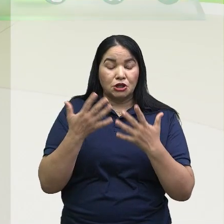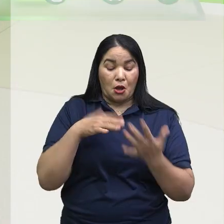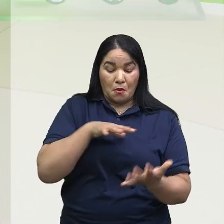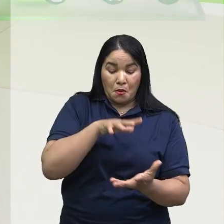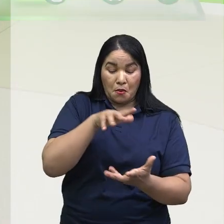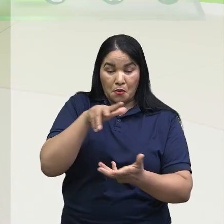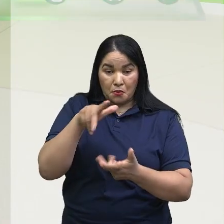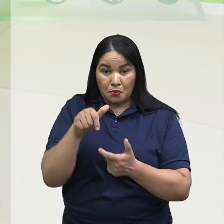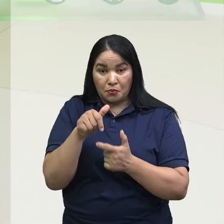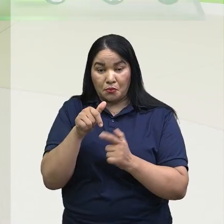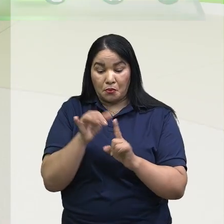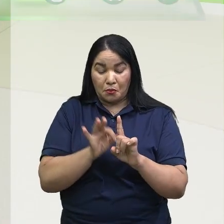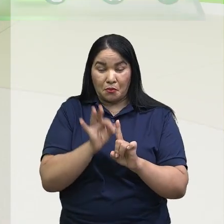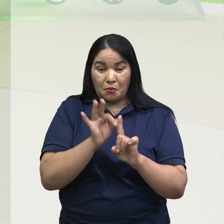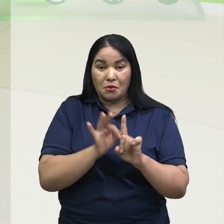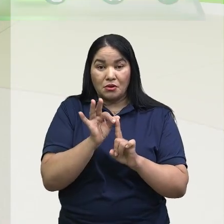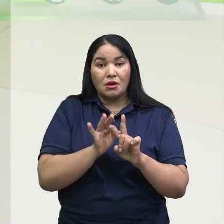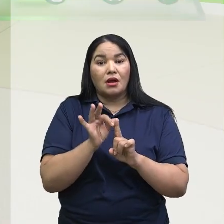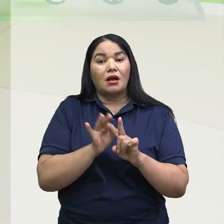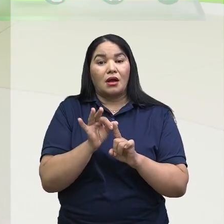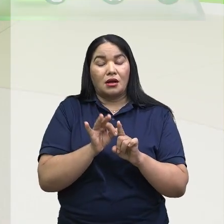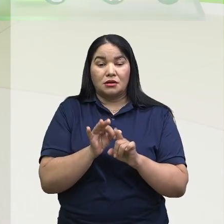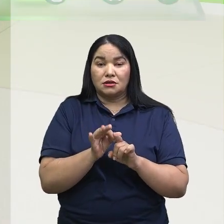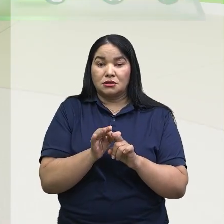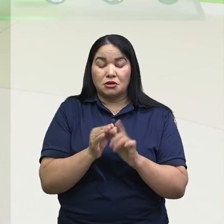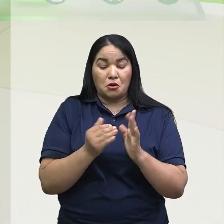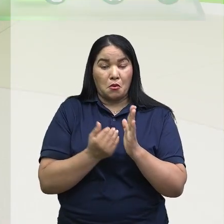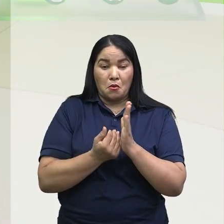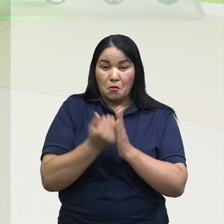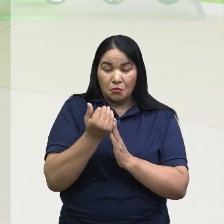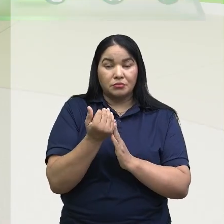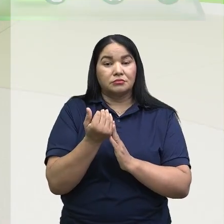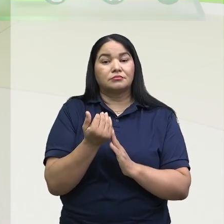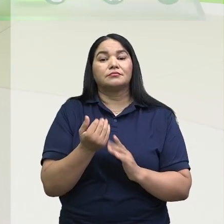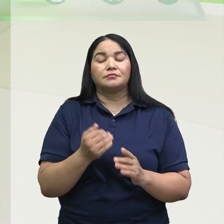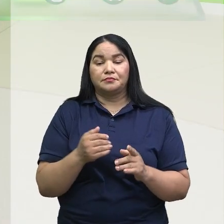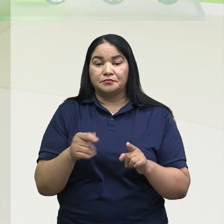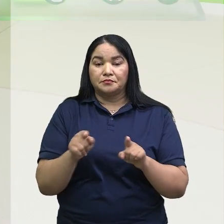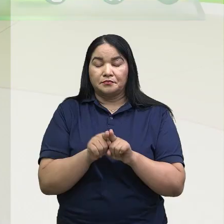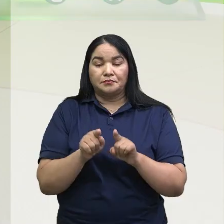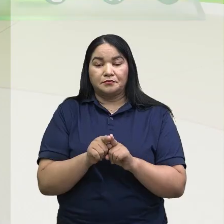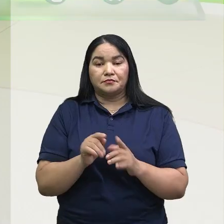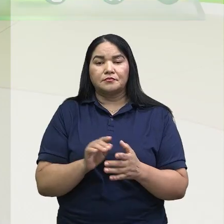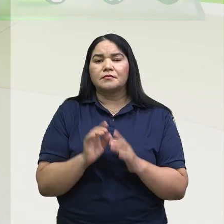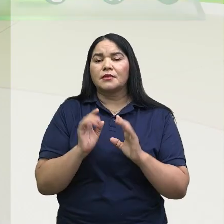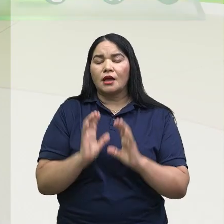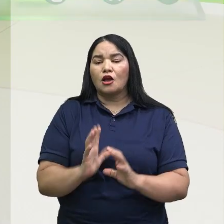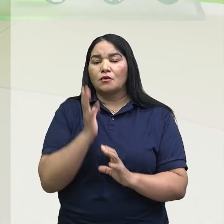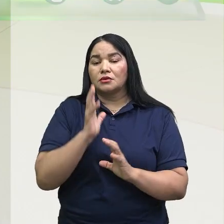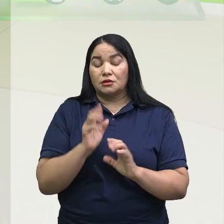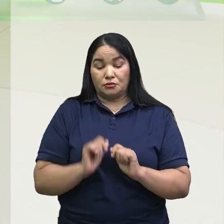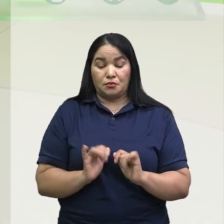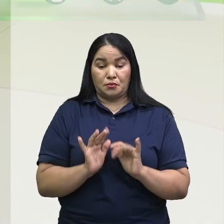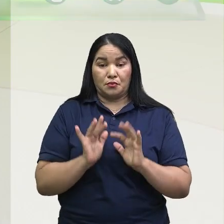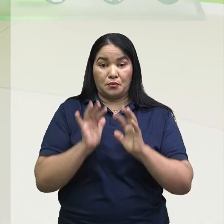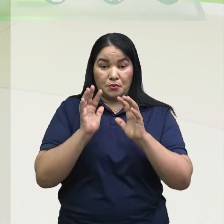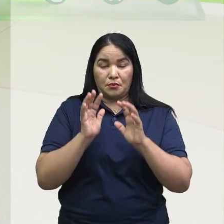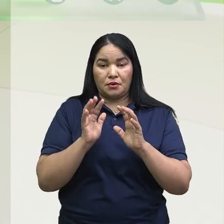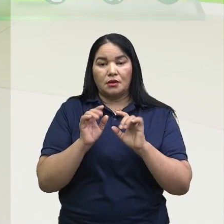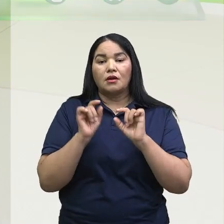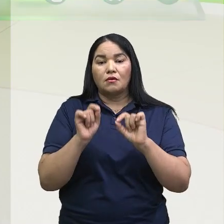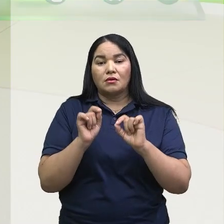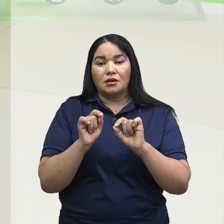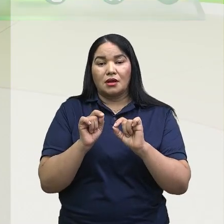planeta, ocasionando assim um aquecimento global. Né? Então, o que ocasiona esse aumento de gases de efeito estufa? Como, por exemplo,